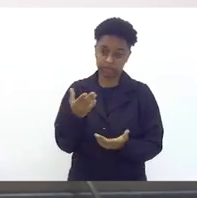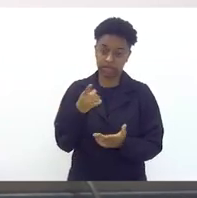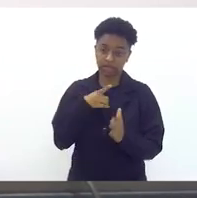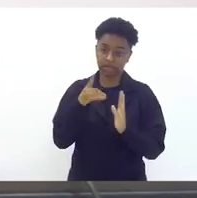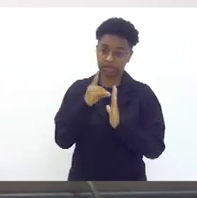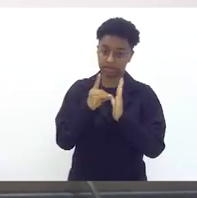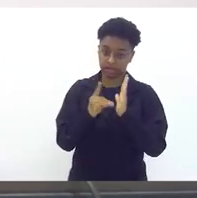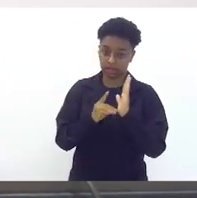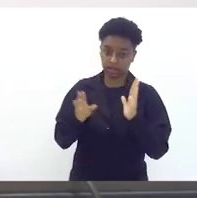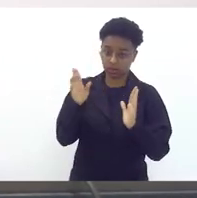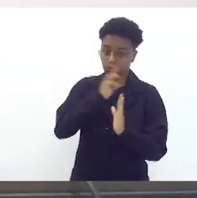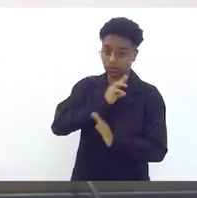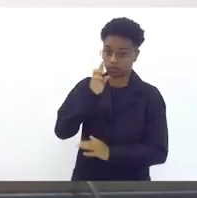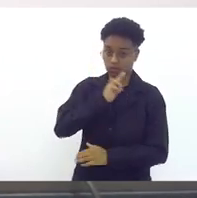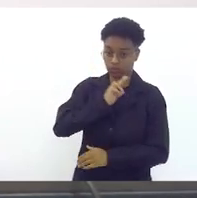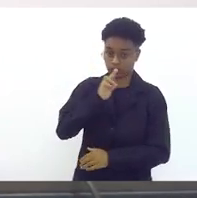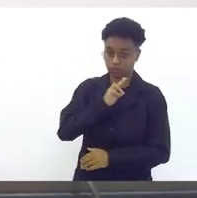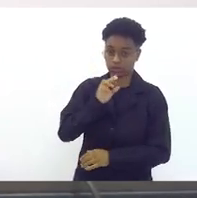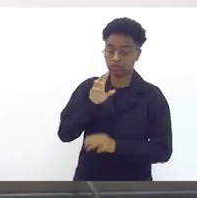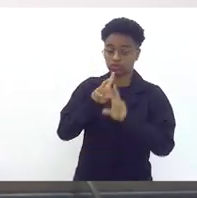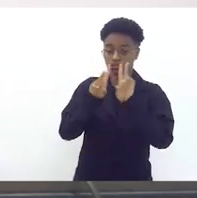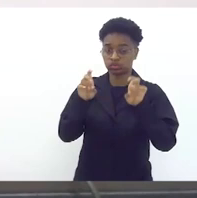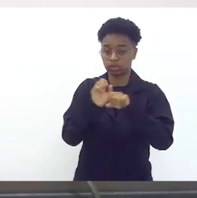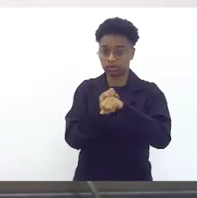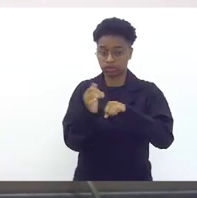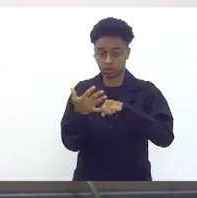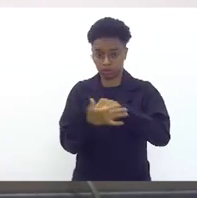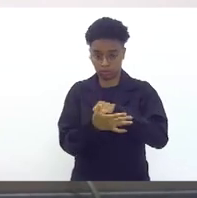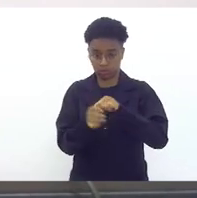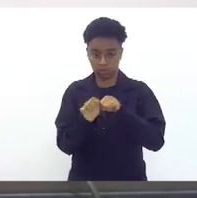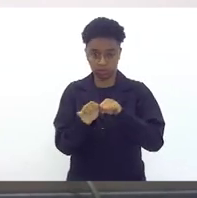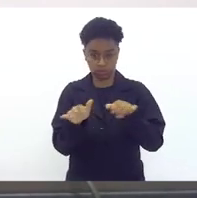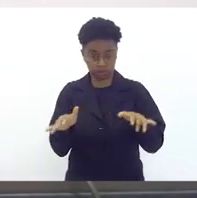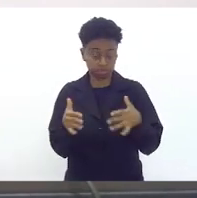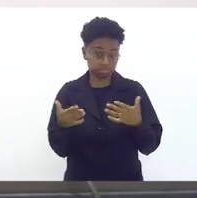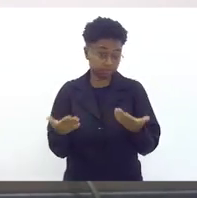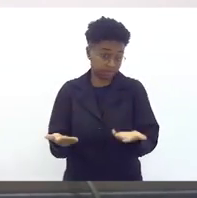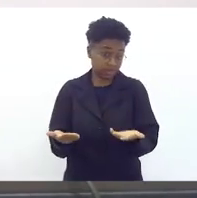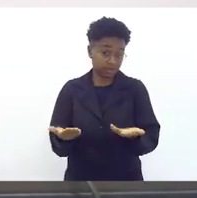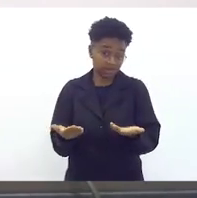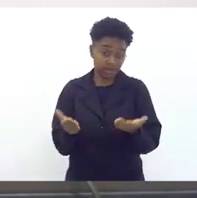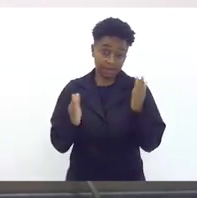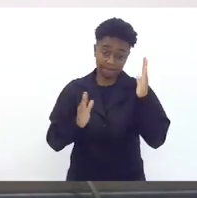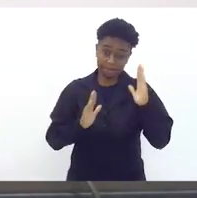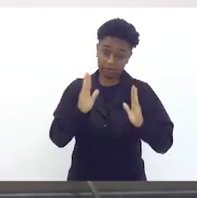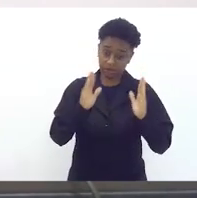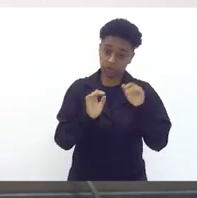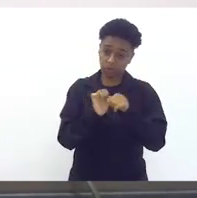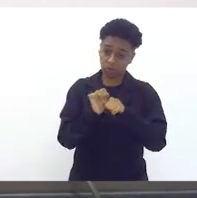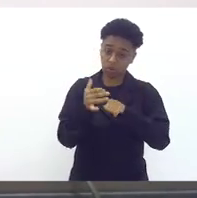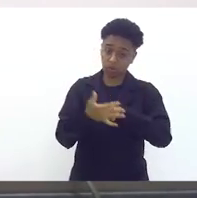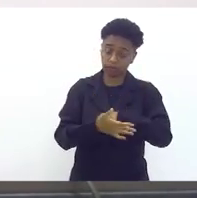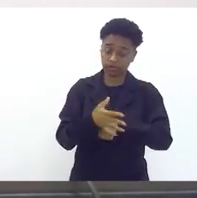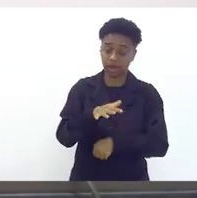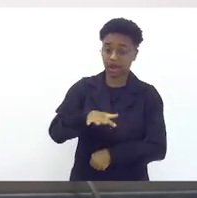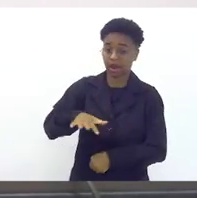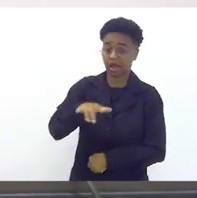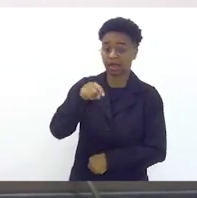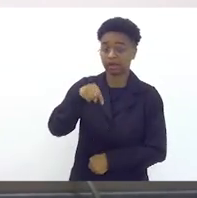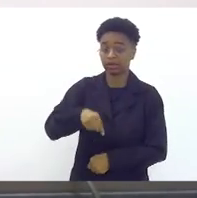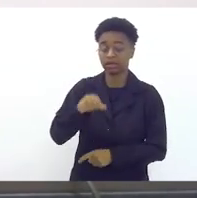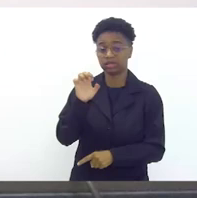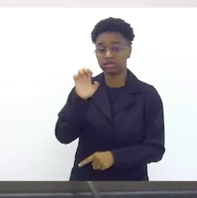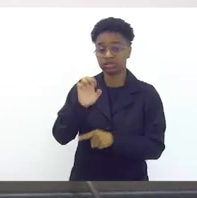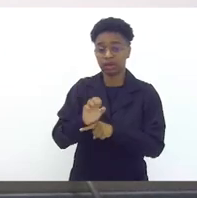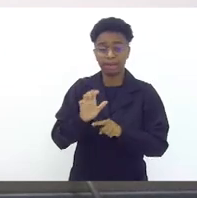decreto de emergência, Covid. E com a Covid, a área do Estado que mais